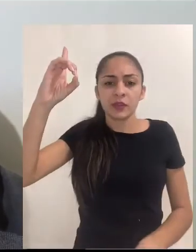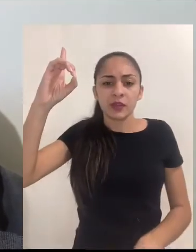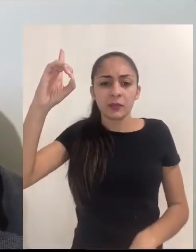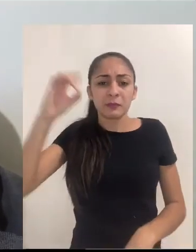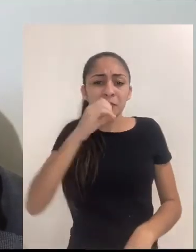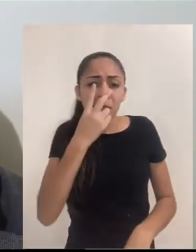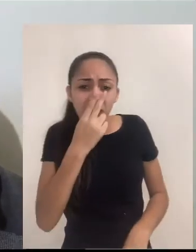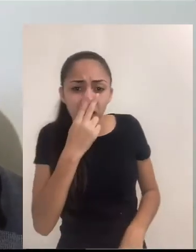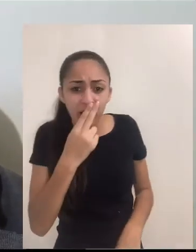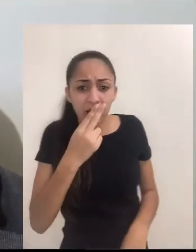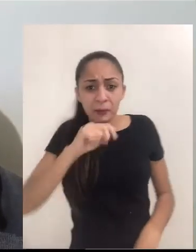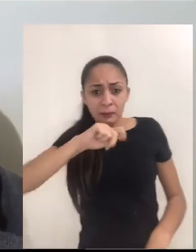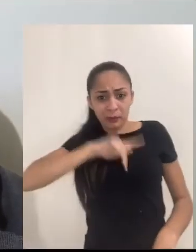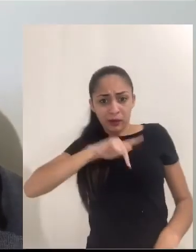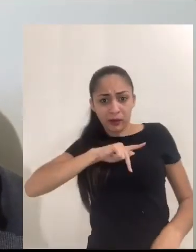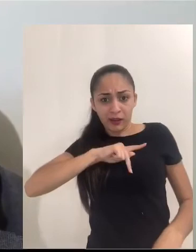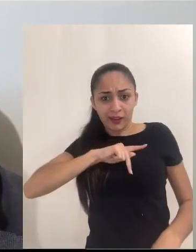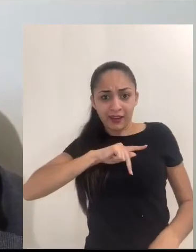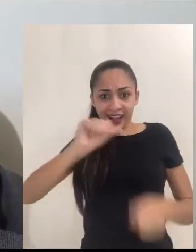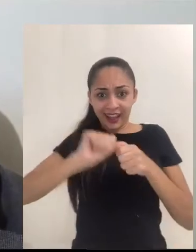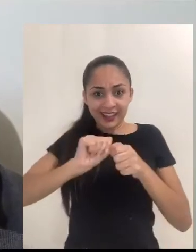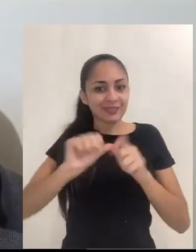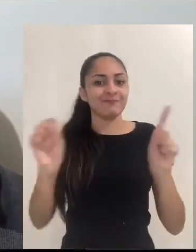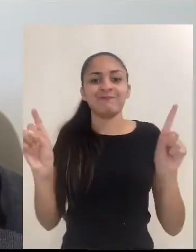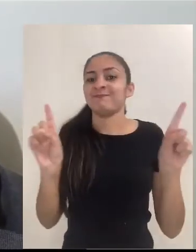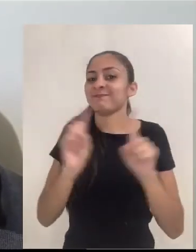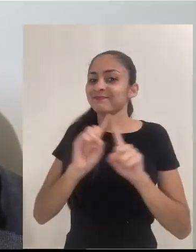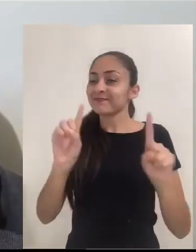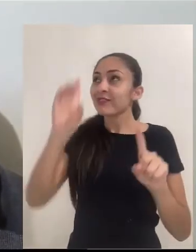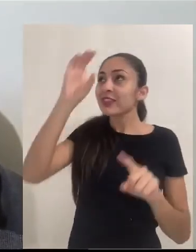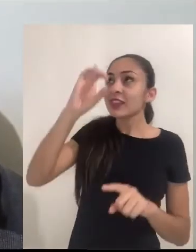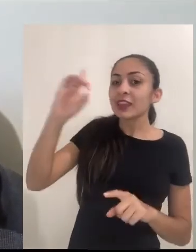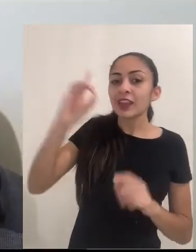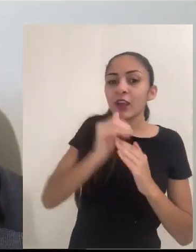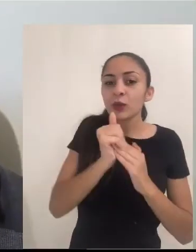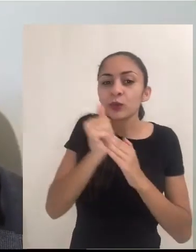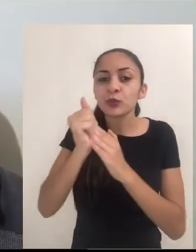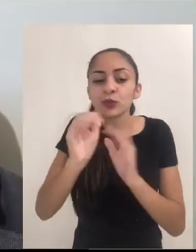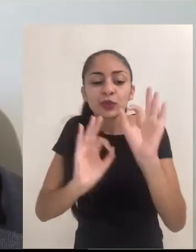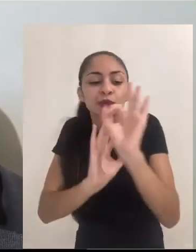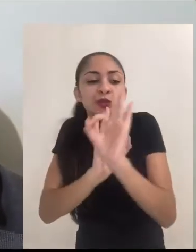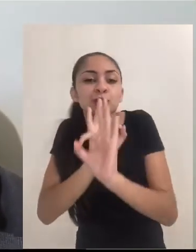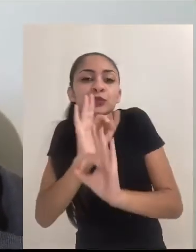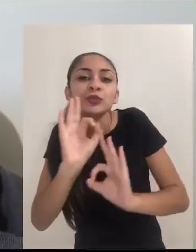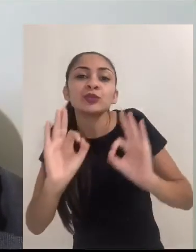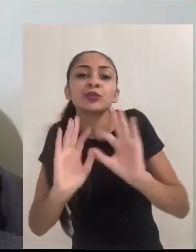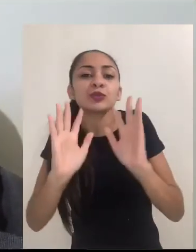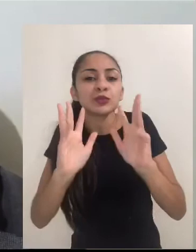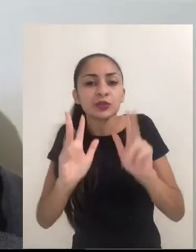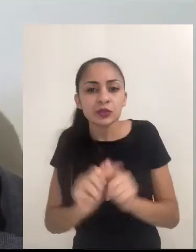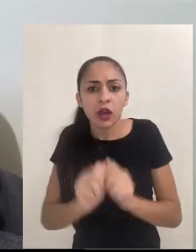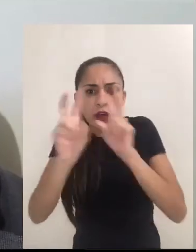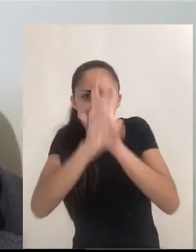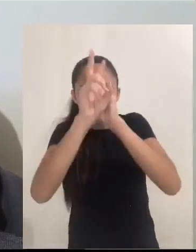fruto das nossas mãos, é Deus quem está organizando tudo. É Deus quem está guiando tudo. Jamais diga, eu consegui pela minha